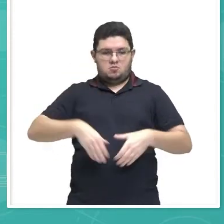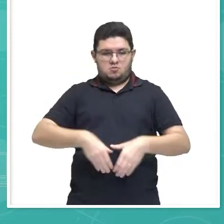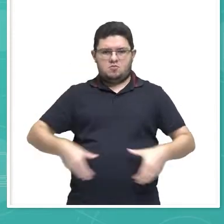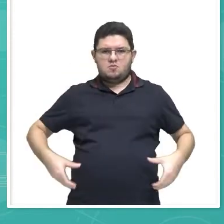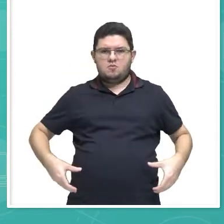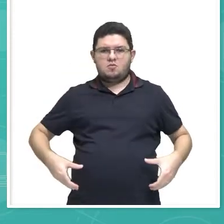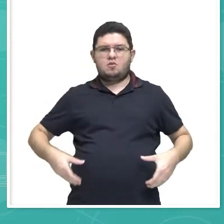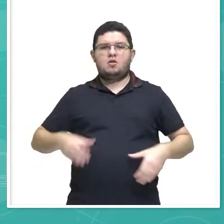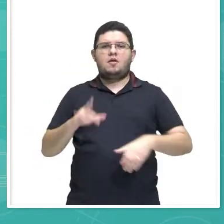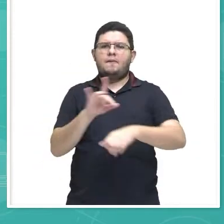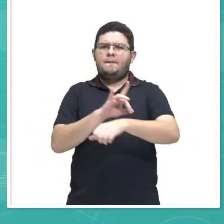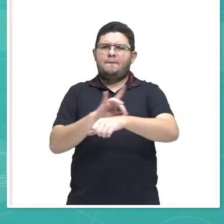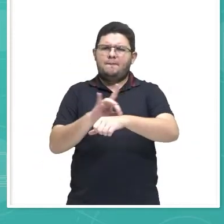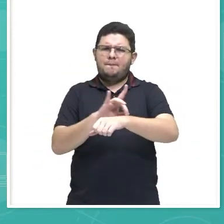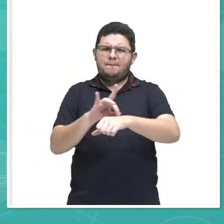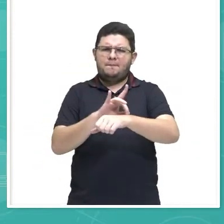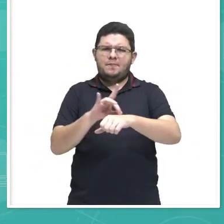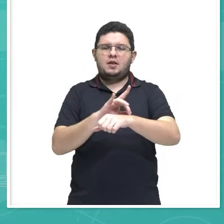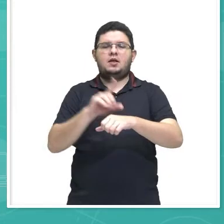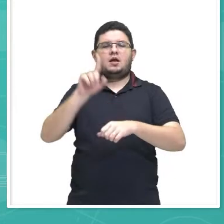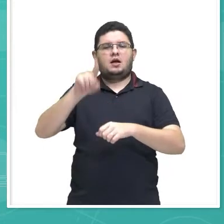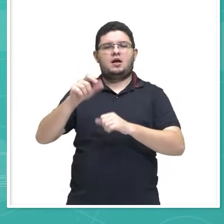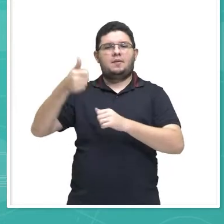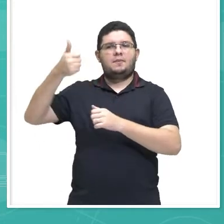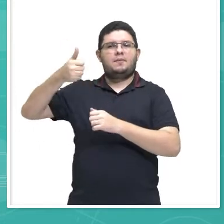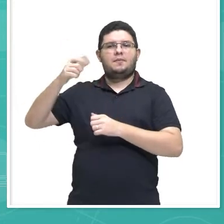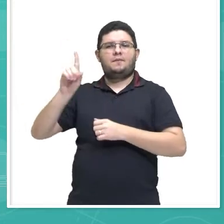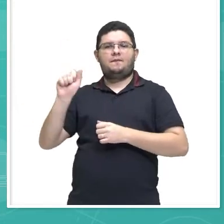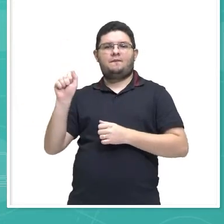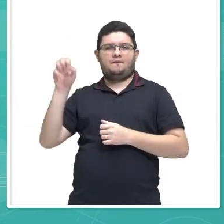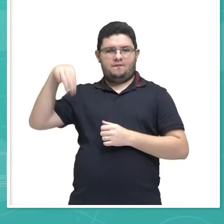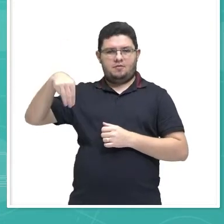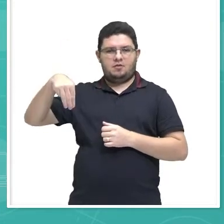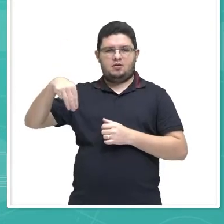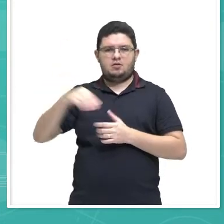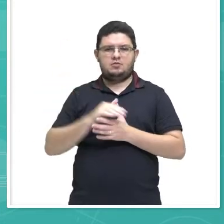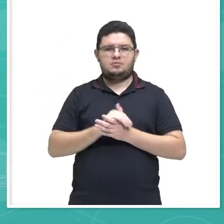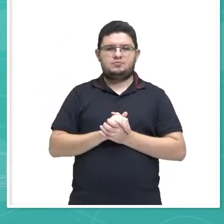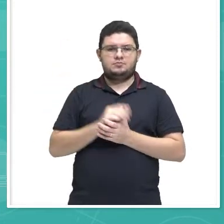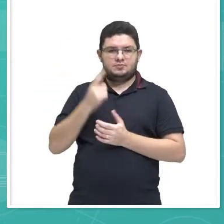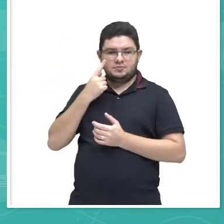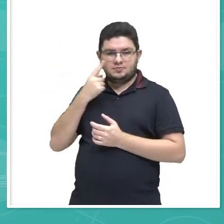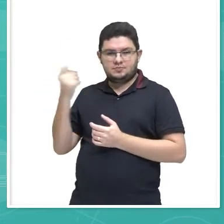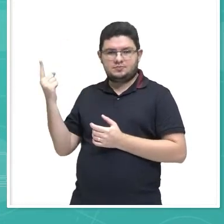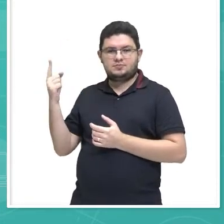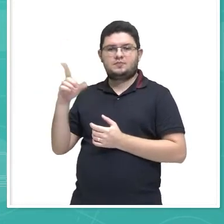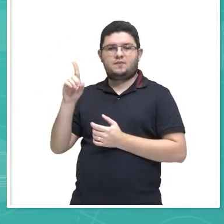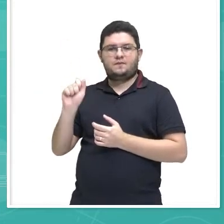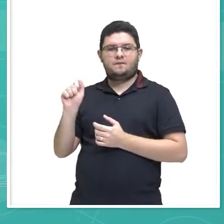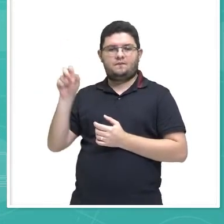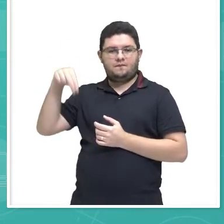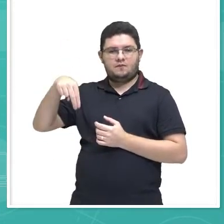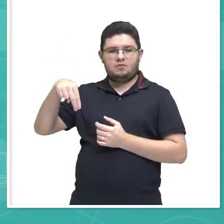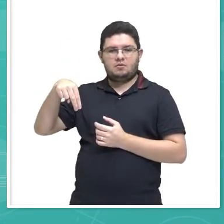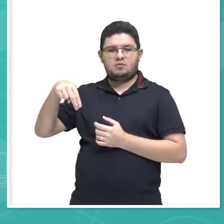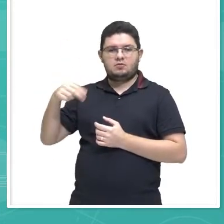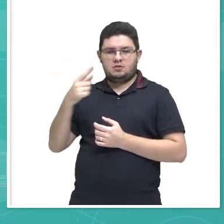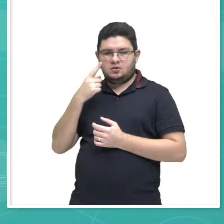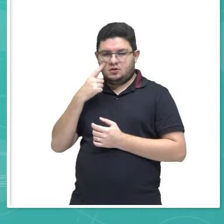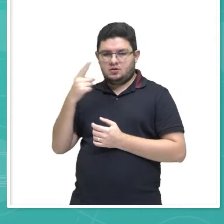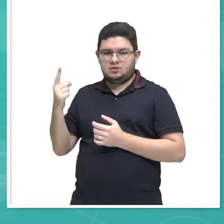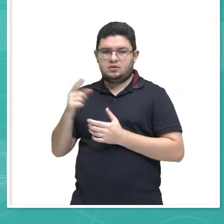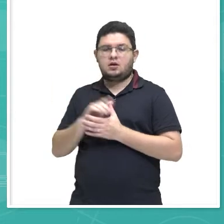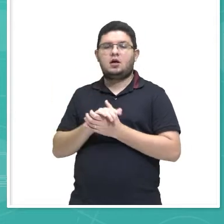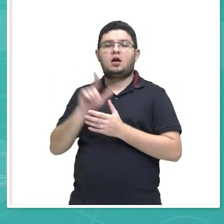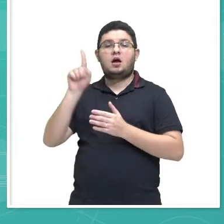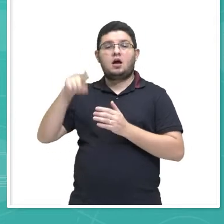está recebendo o primeiro Dan, como vocês podem observar agora na tabela. Então, o Dan são as